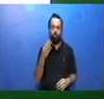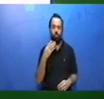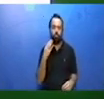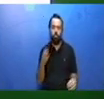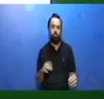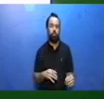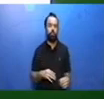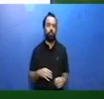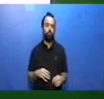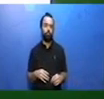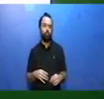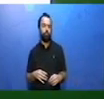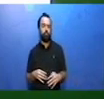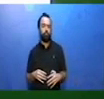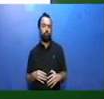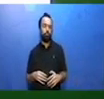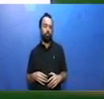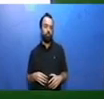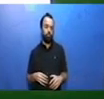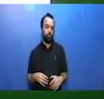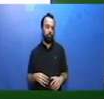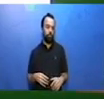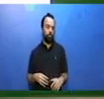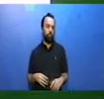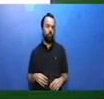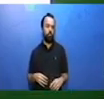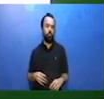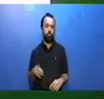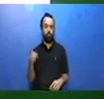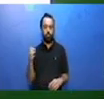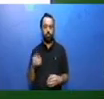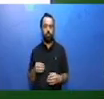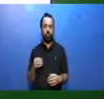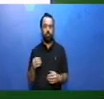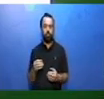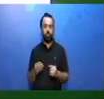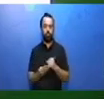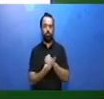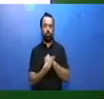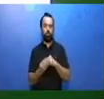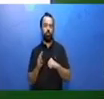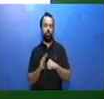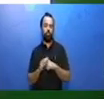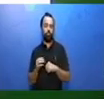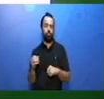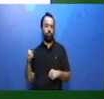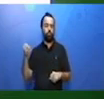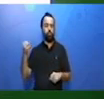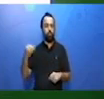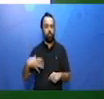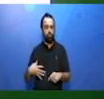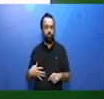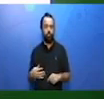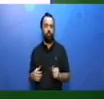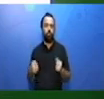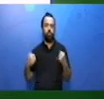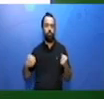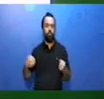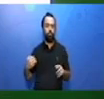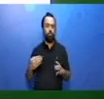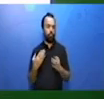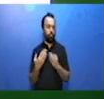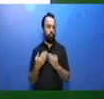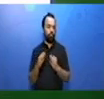prefeitura para que a gente tenha esse... Lá naquele bairro novo, lá precisa de uma escola, está sendo construída a